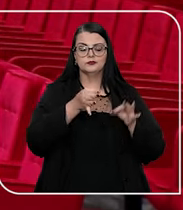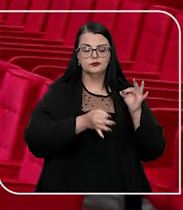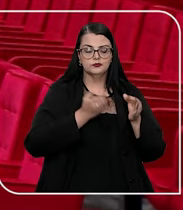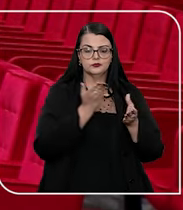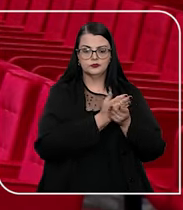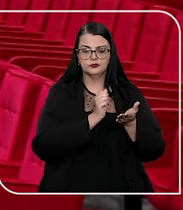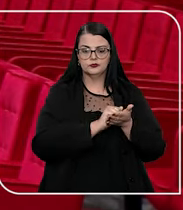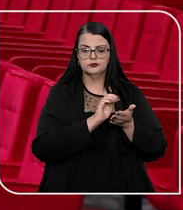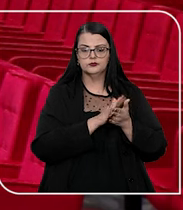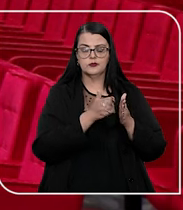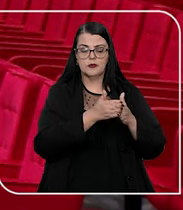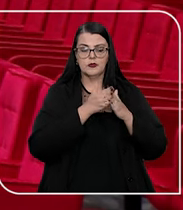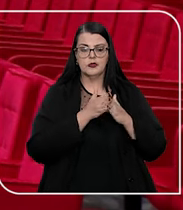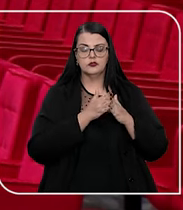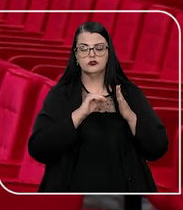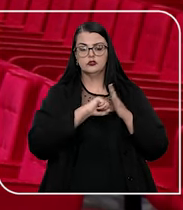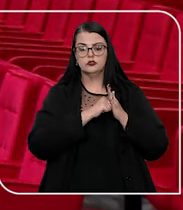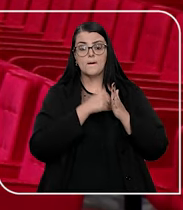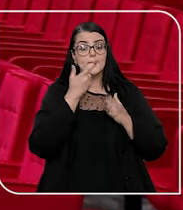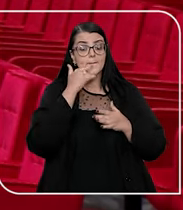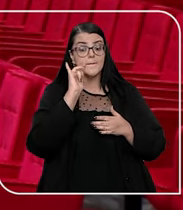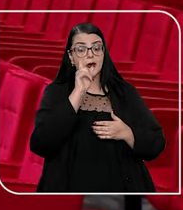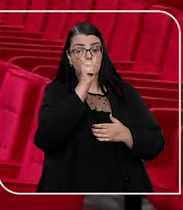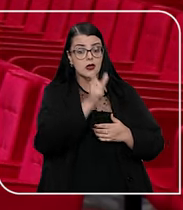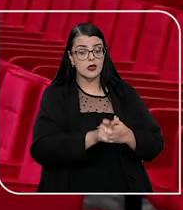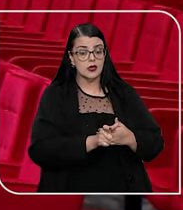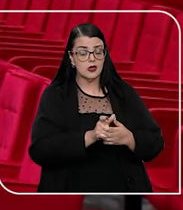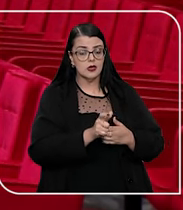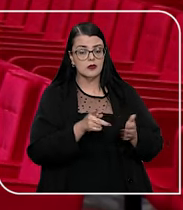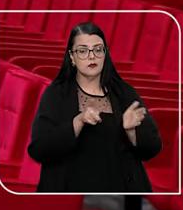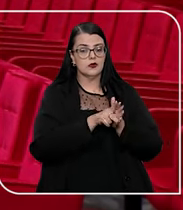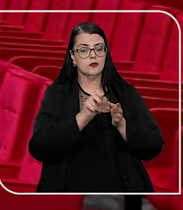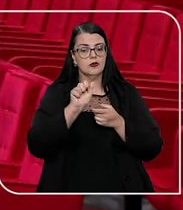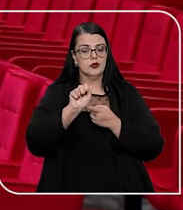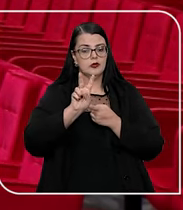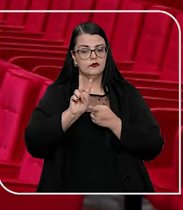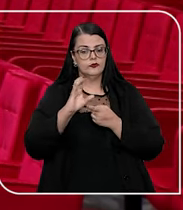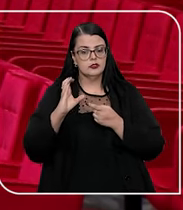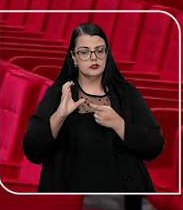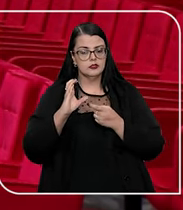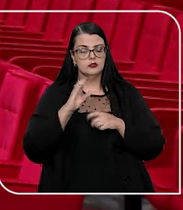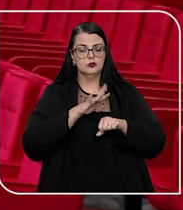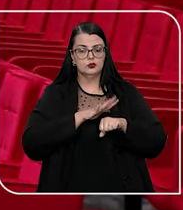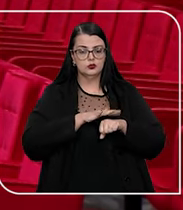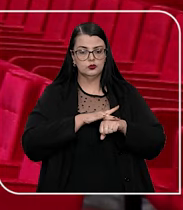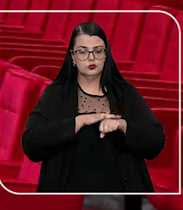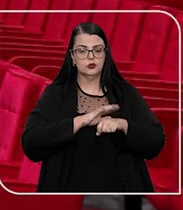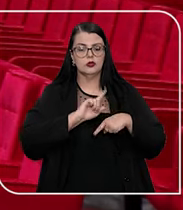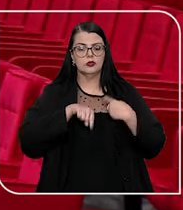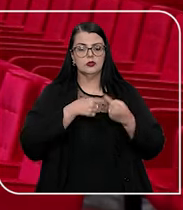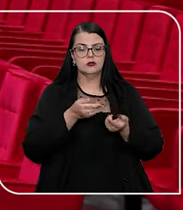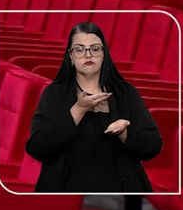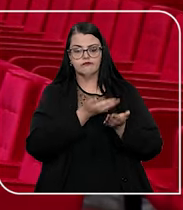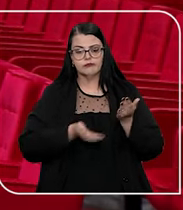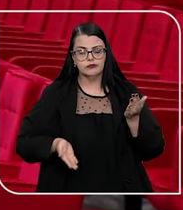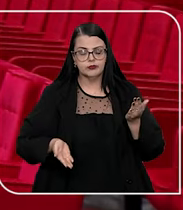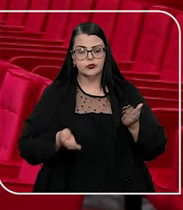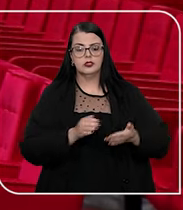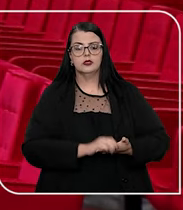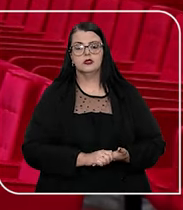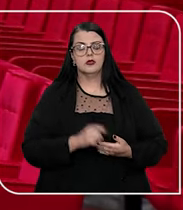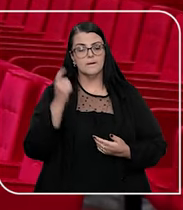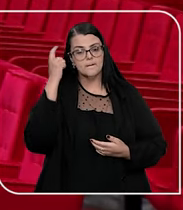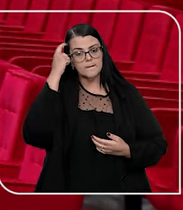do caso julgado o autor da ação pediu a interdição do pai devido a um acidente vascular cerebral isquêmico que teria causado perda